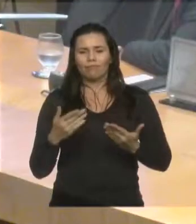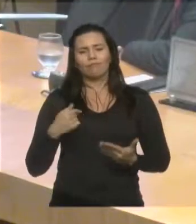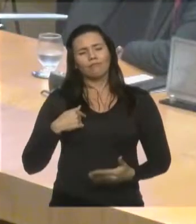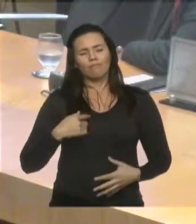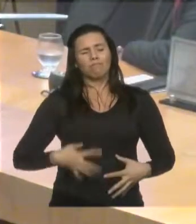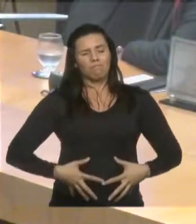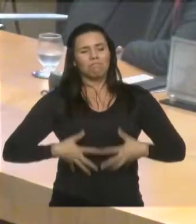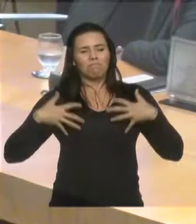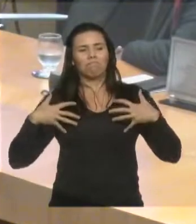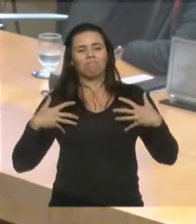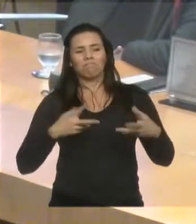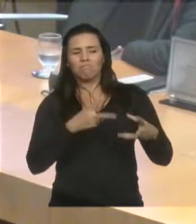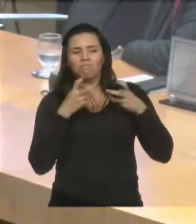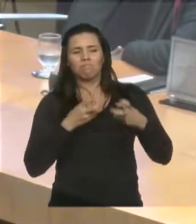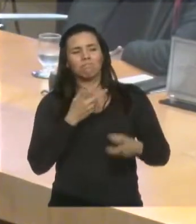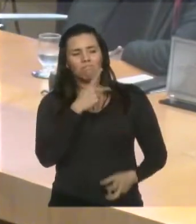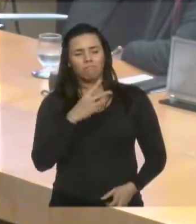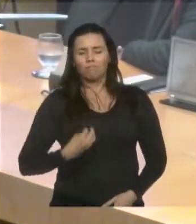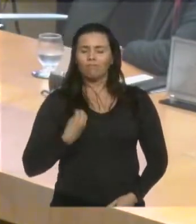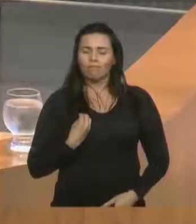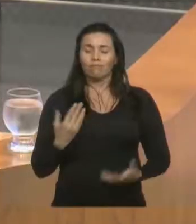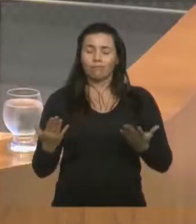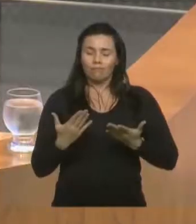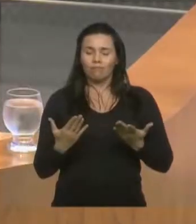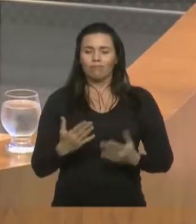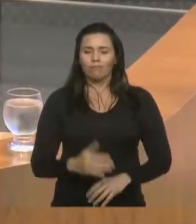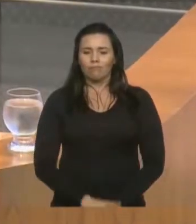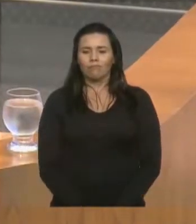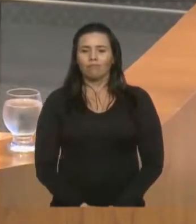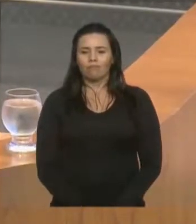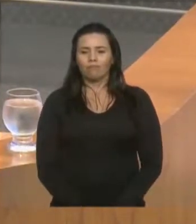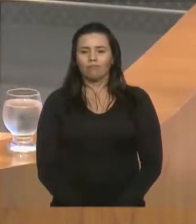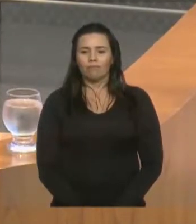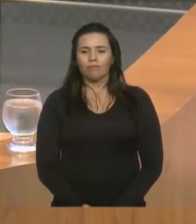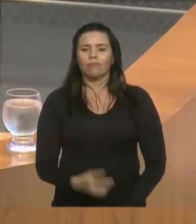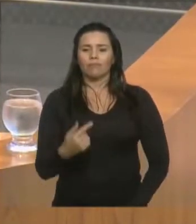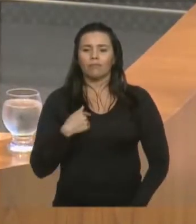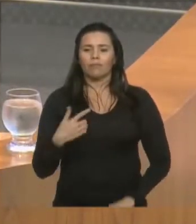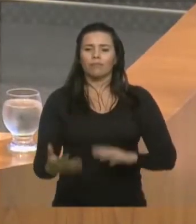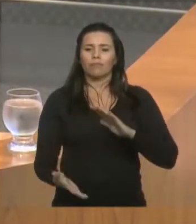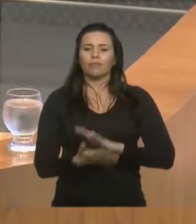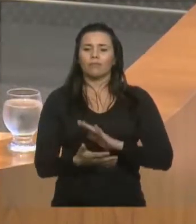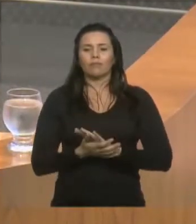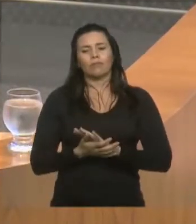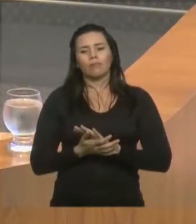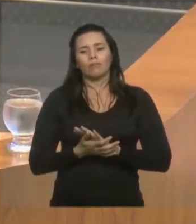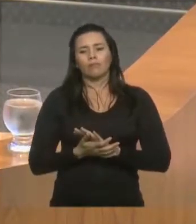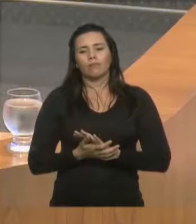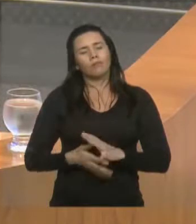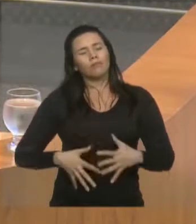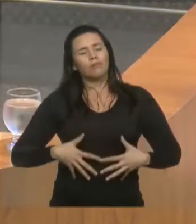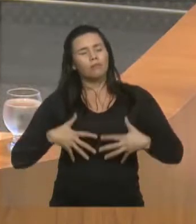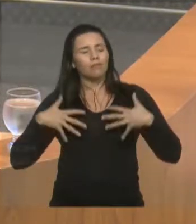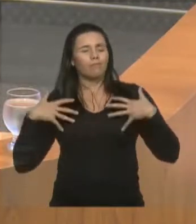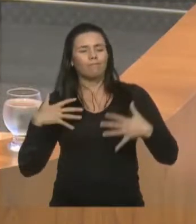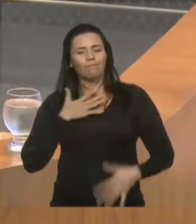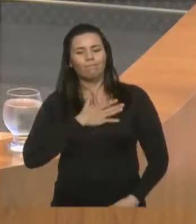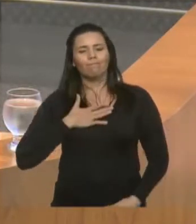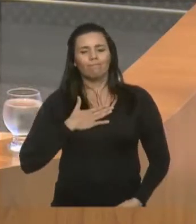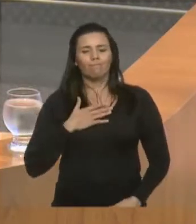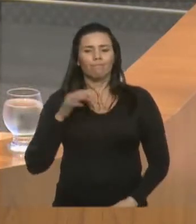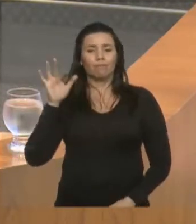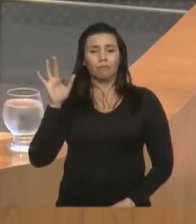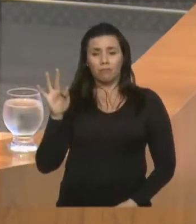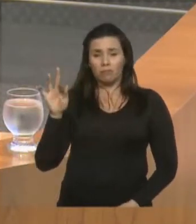representação popular. Quero saudar com muita alegria o nobre colega secretário de Direitos Humanos, Dr. Francisco